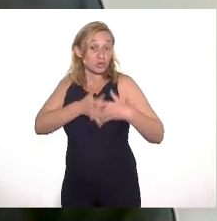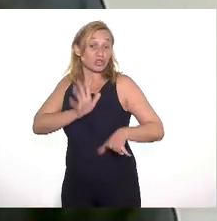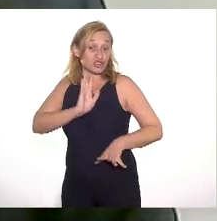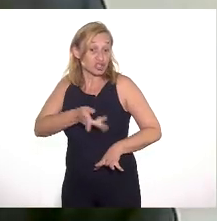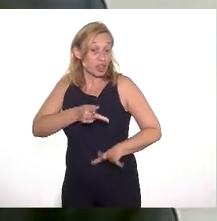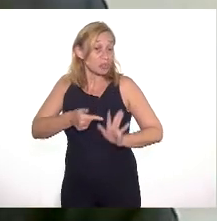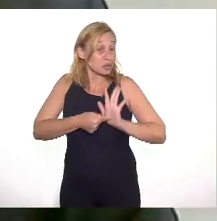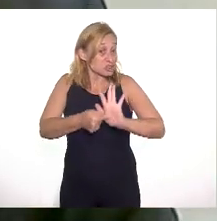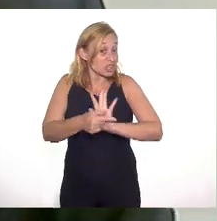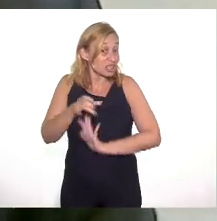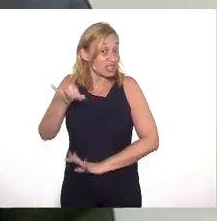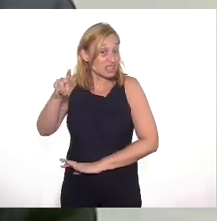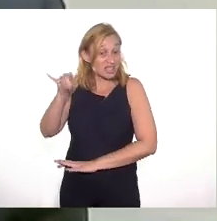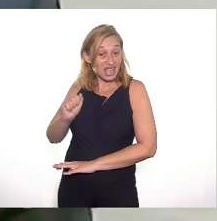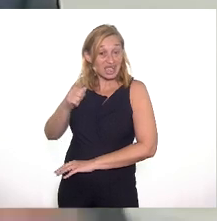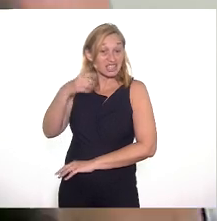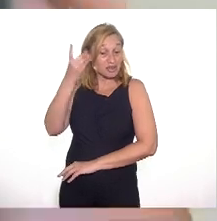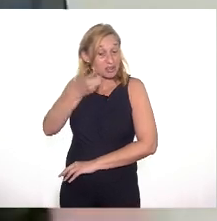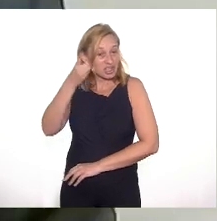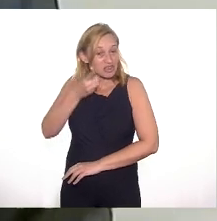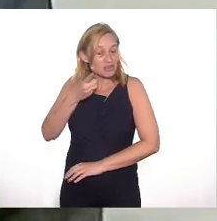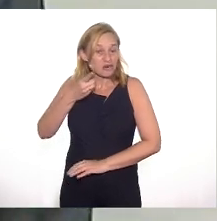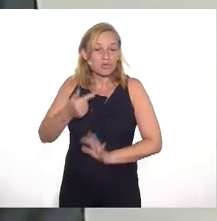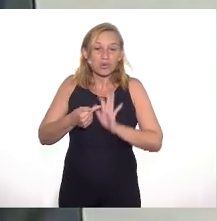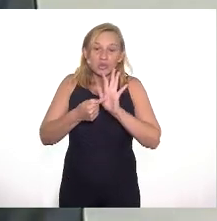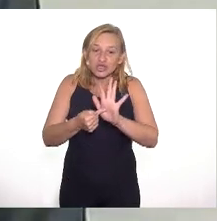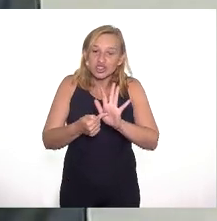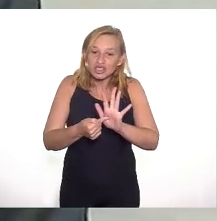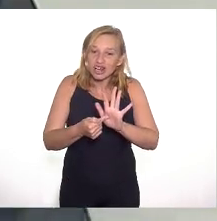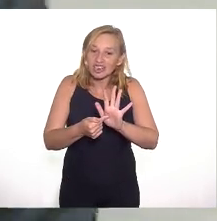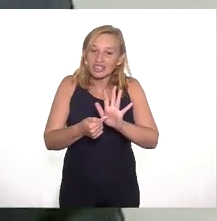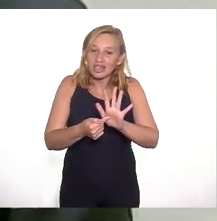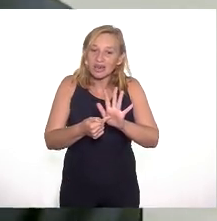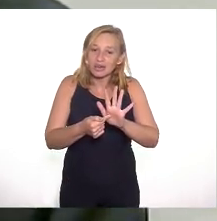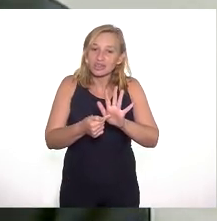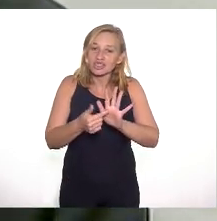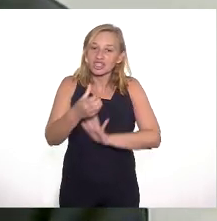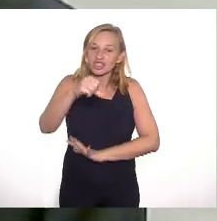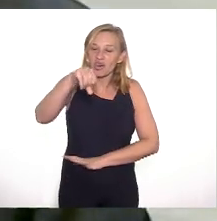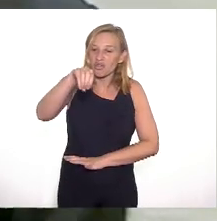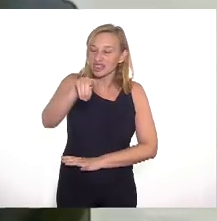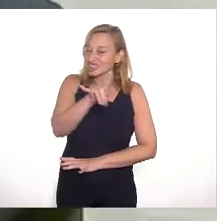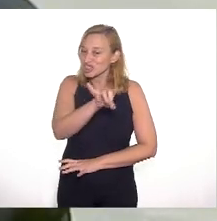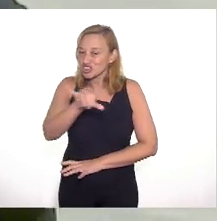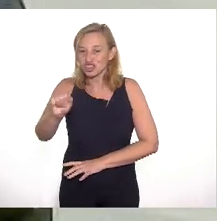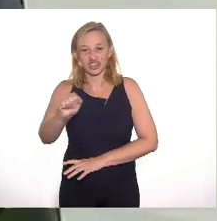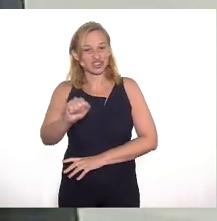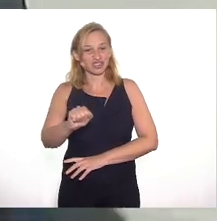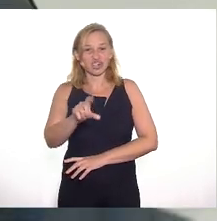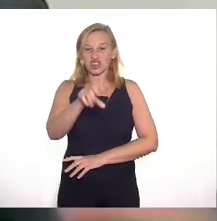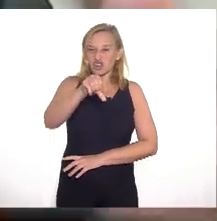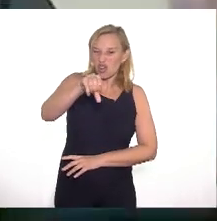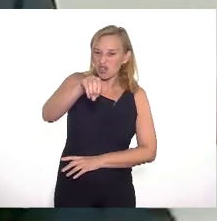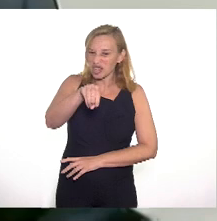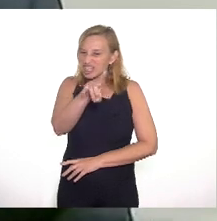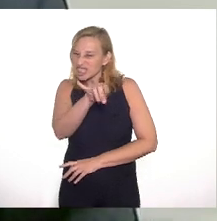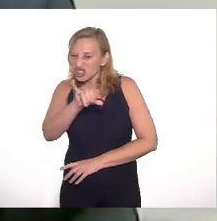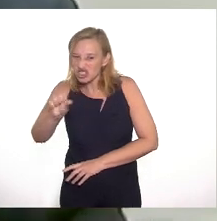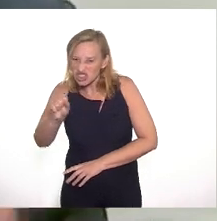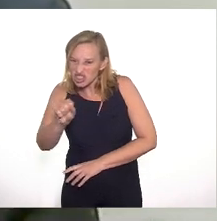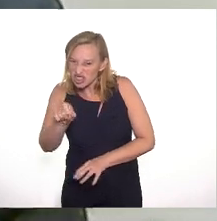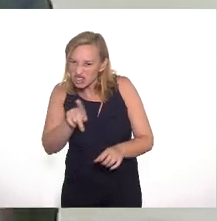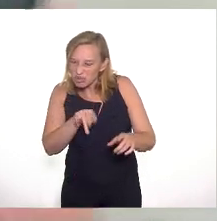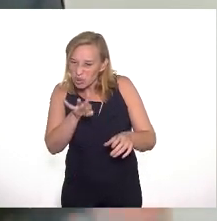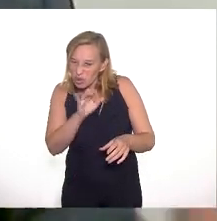pela deputada Célia, foi levantado e posto de pé em 90 dias. 90 dias para um programa dessa envergadura,